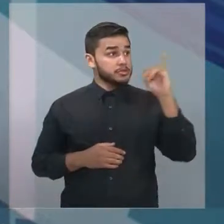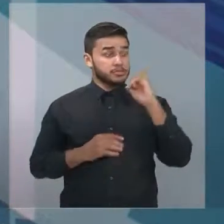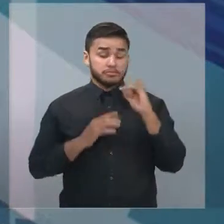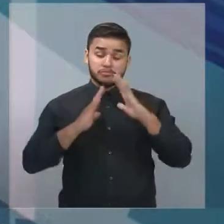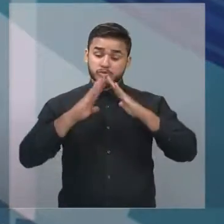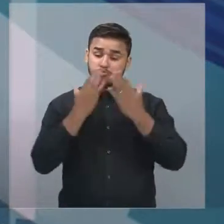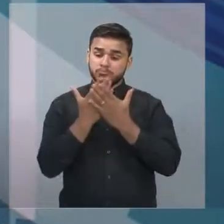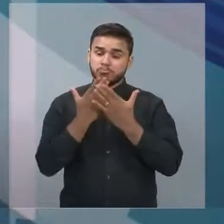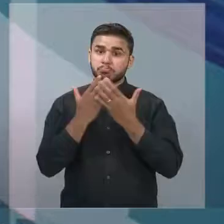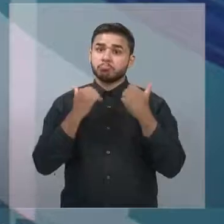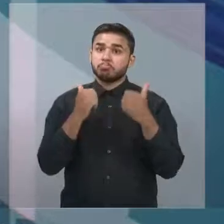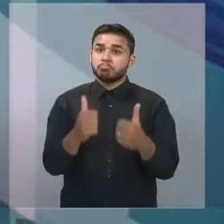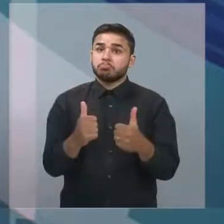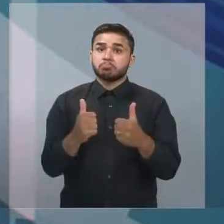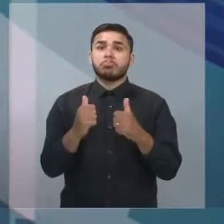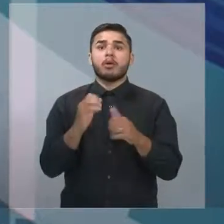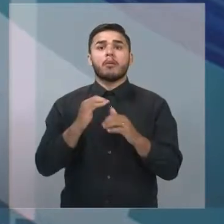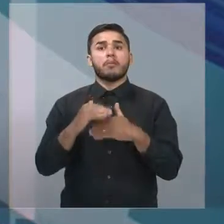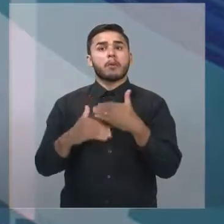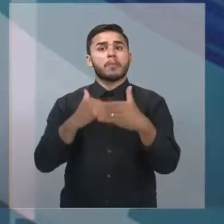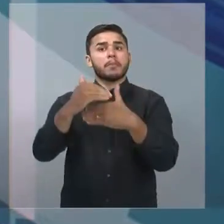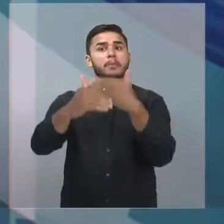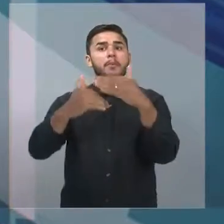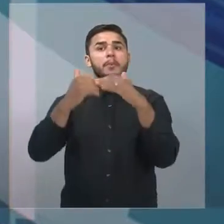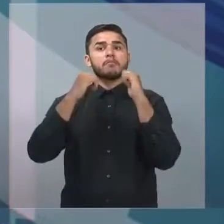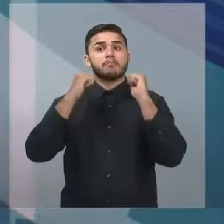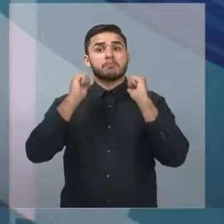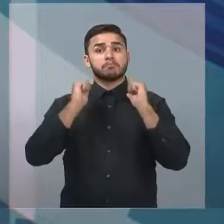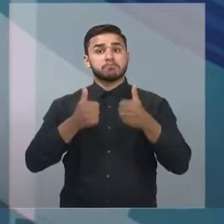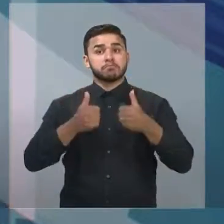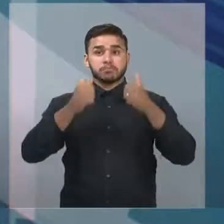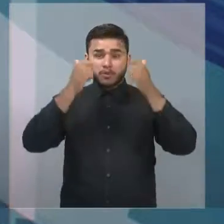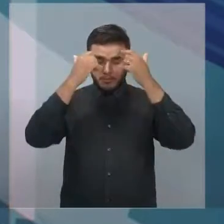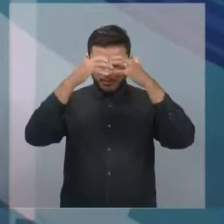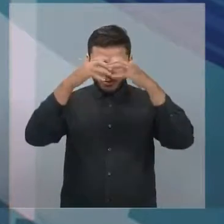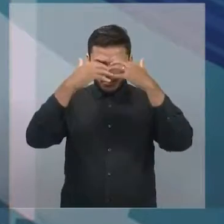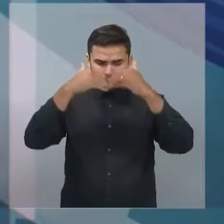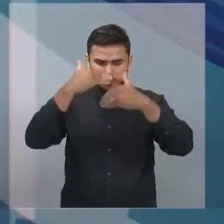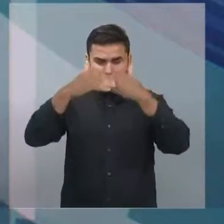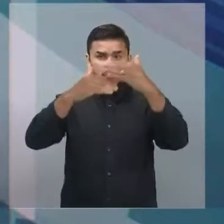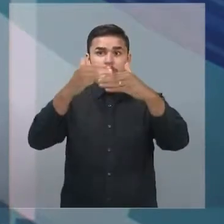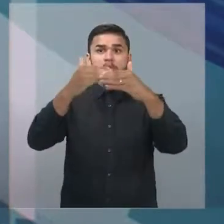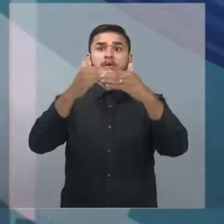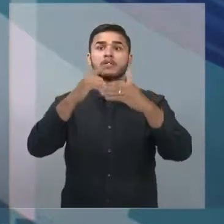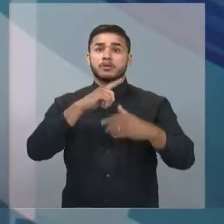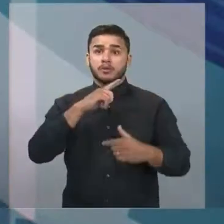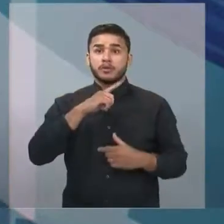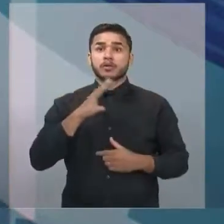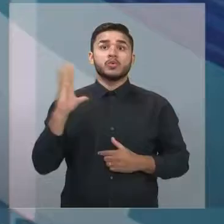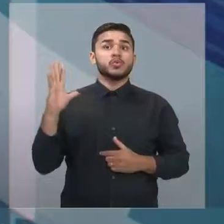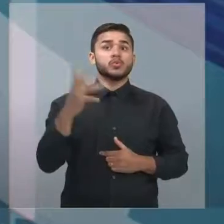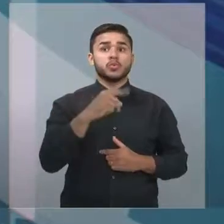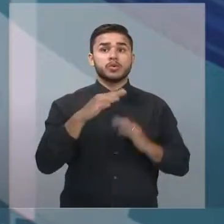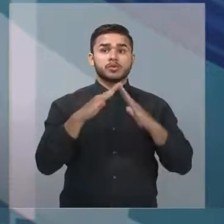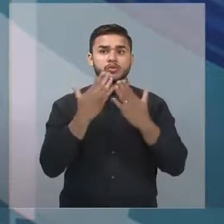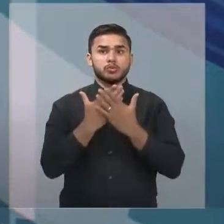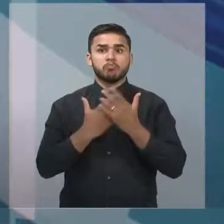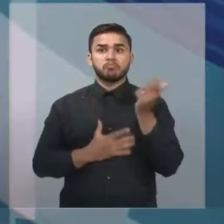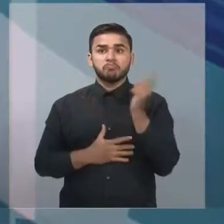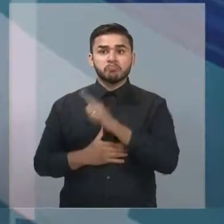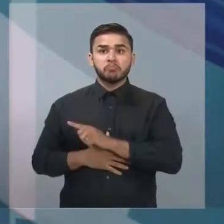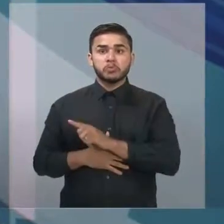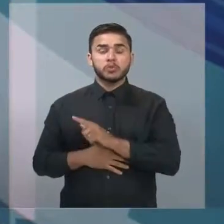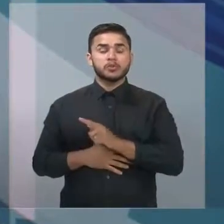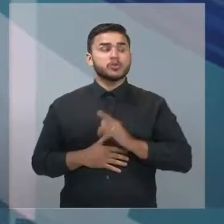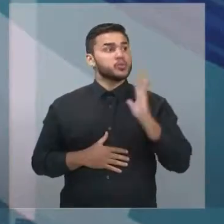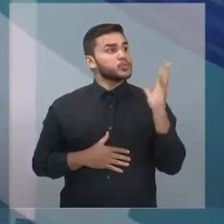certamente, se andar bem, promoverá desenvolvimento cognitivo. Não sei se isso acontece sempre em todas